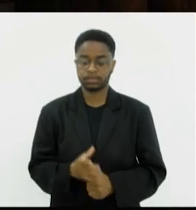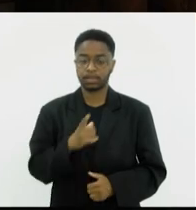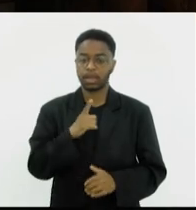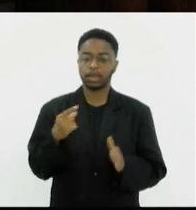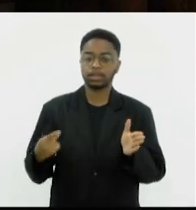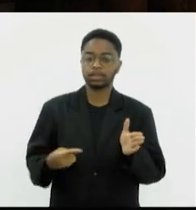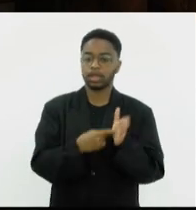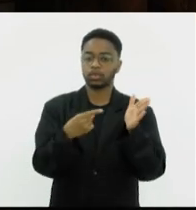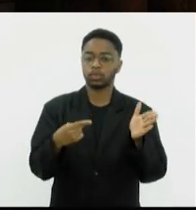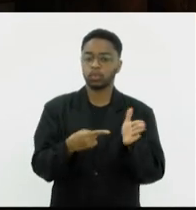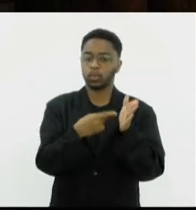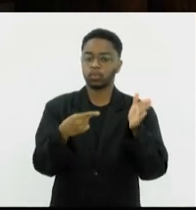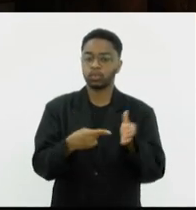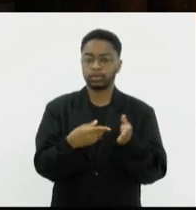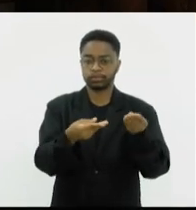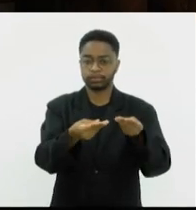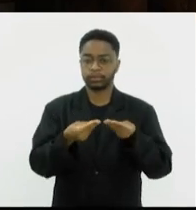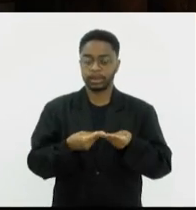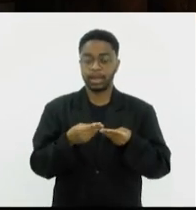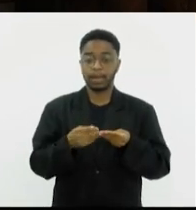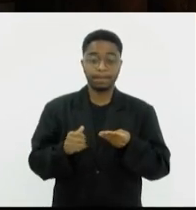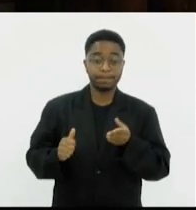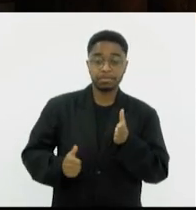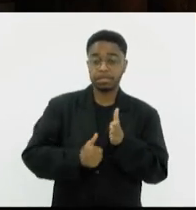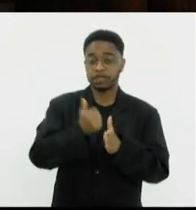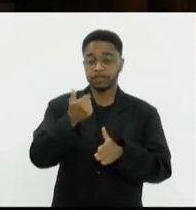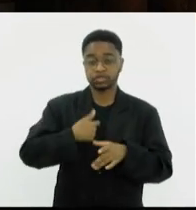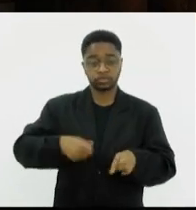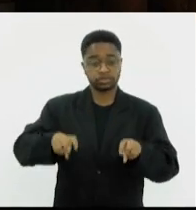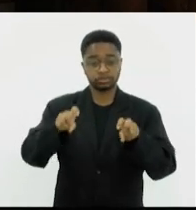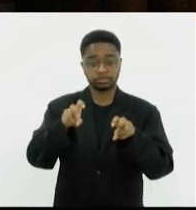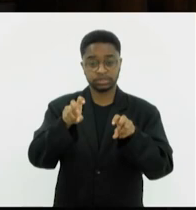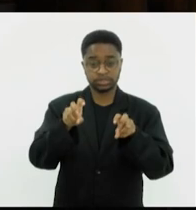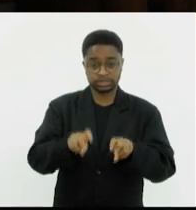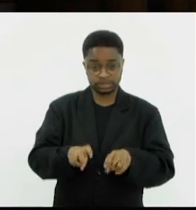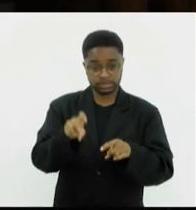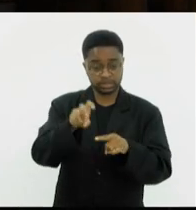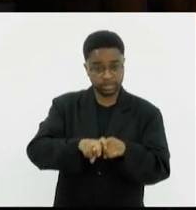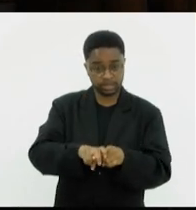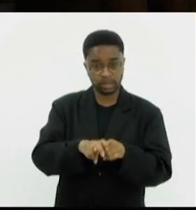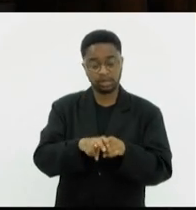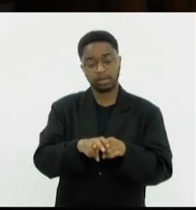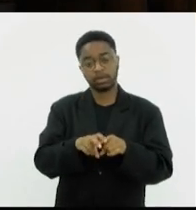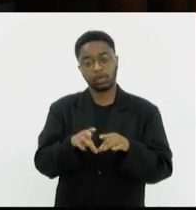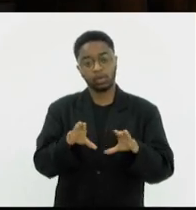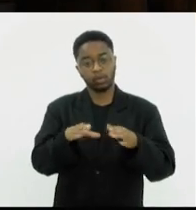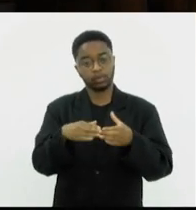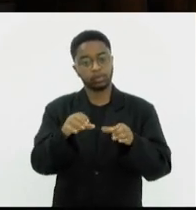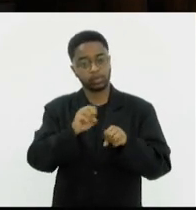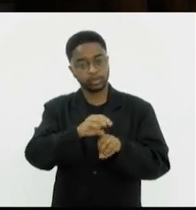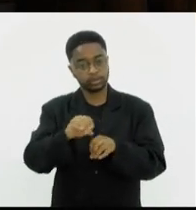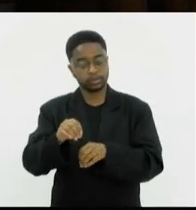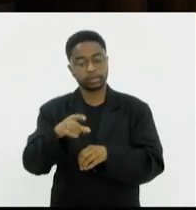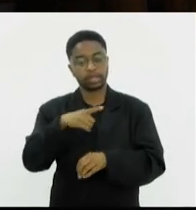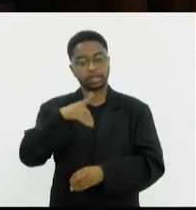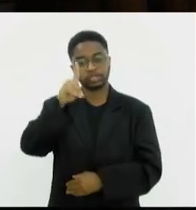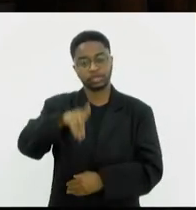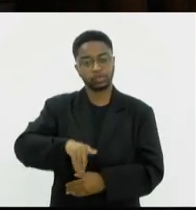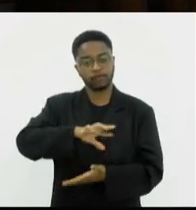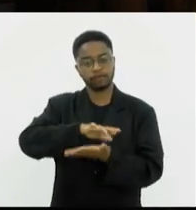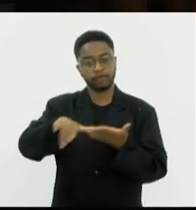denúncias desde o primeiro dia que sentei, deputado Felipe Obel, naquela comissão de educação de diretores, que há